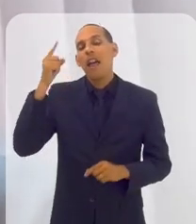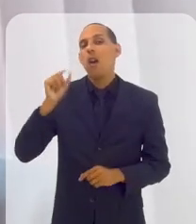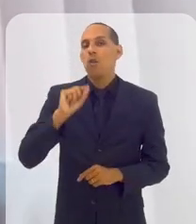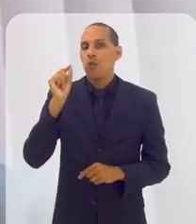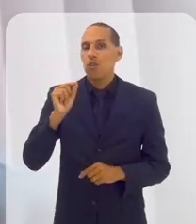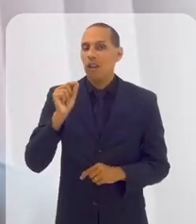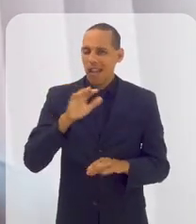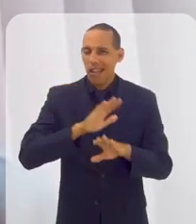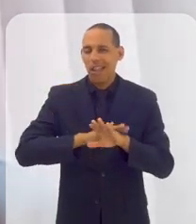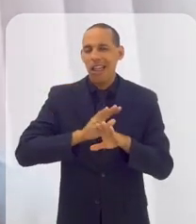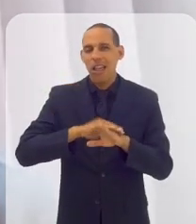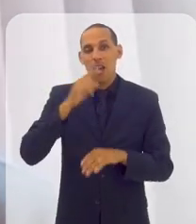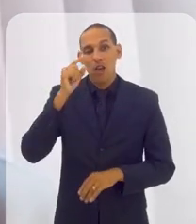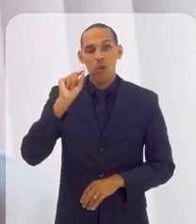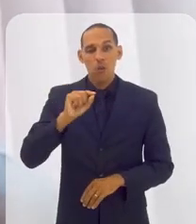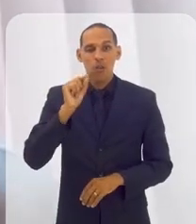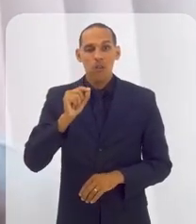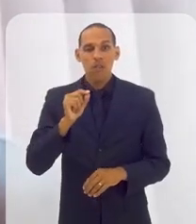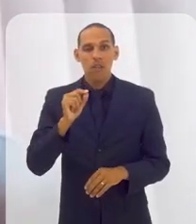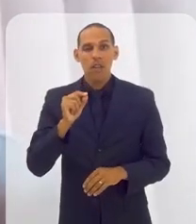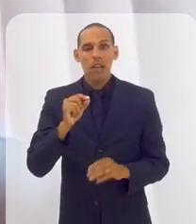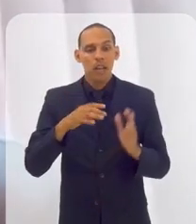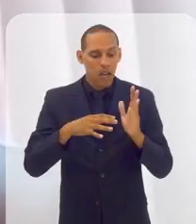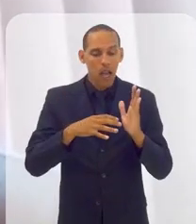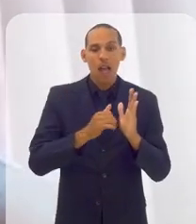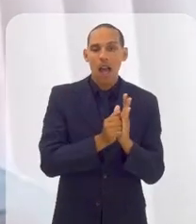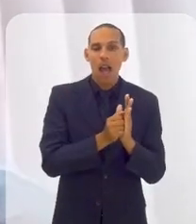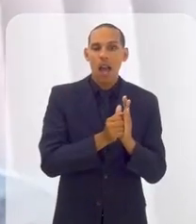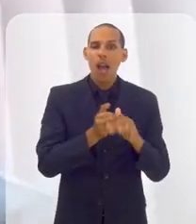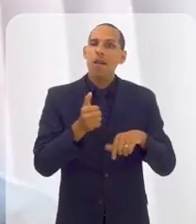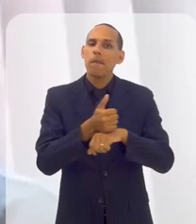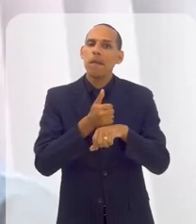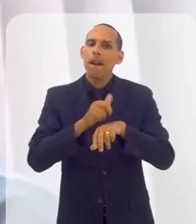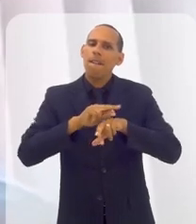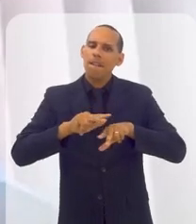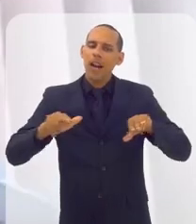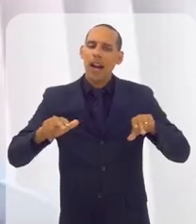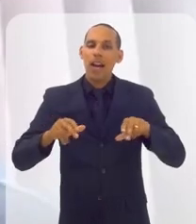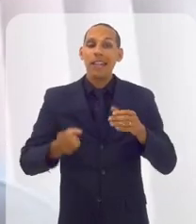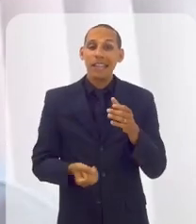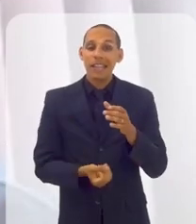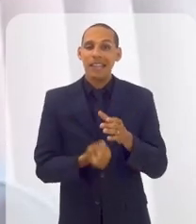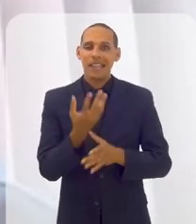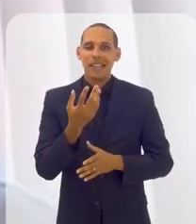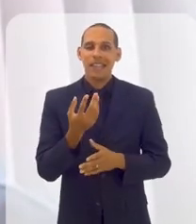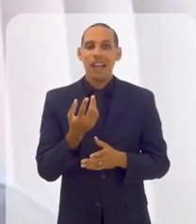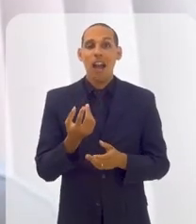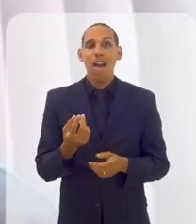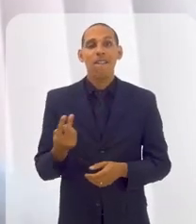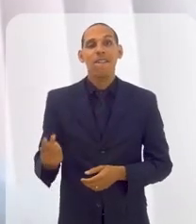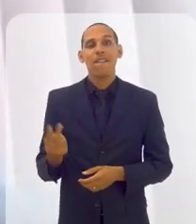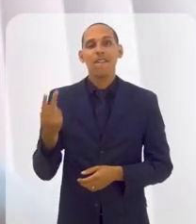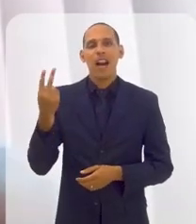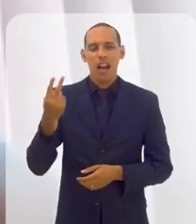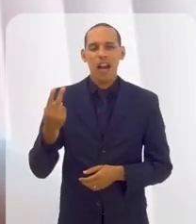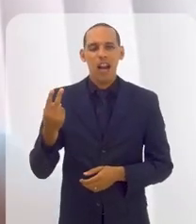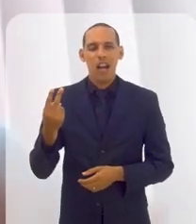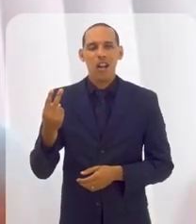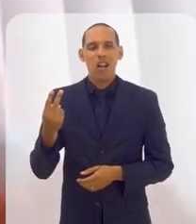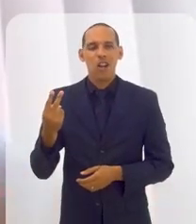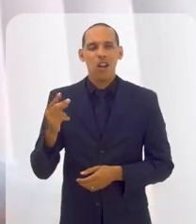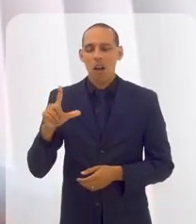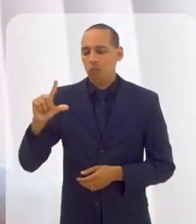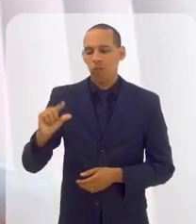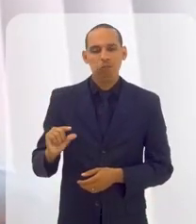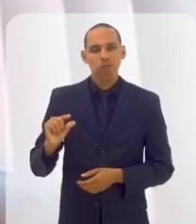não credencia, era a proposta, uma série de profissionais, cria uma tabela de honorário reduzida e